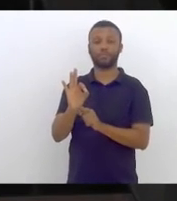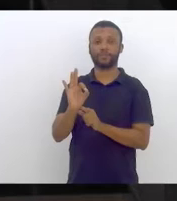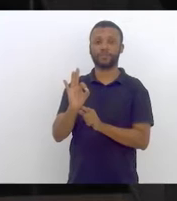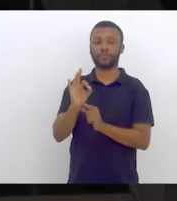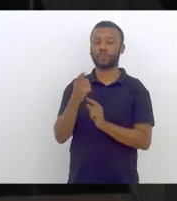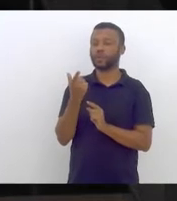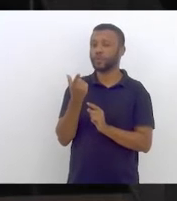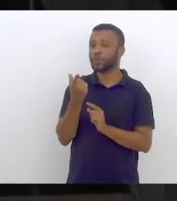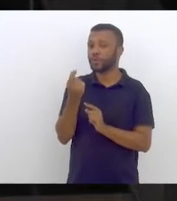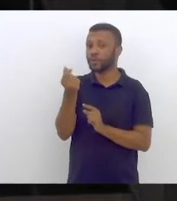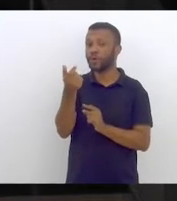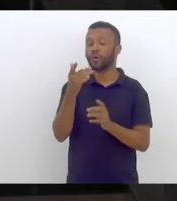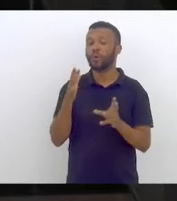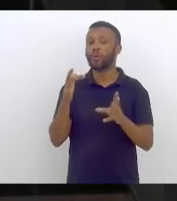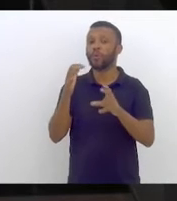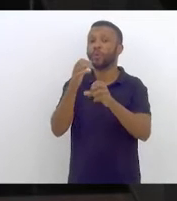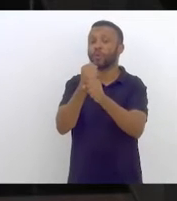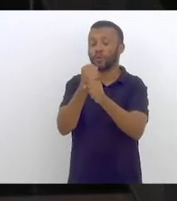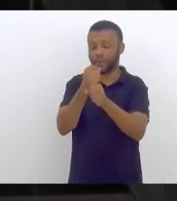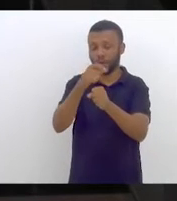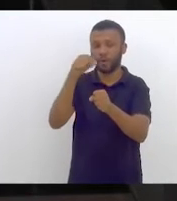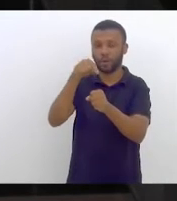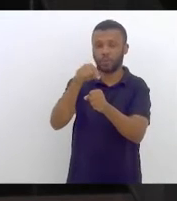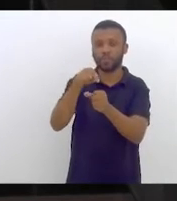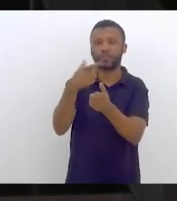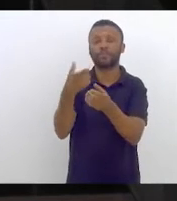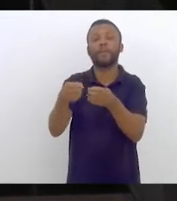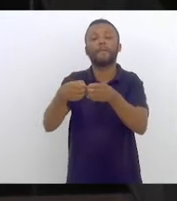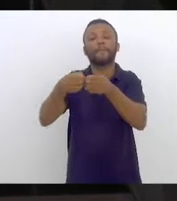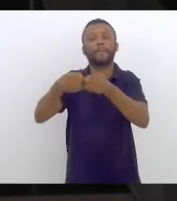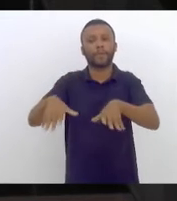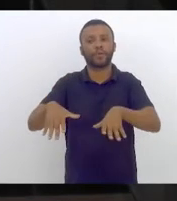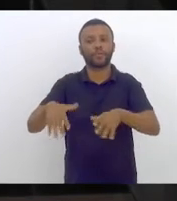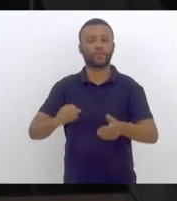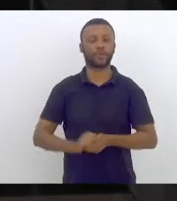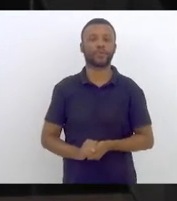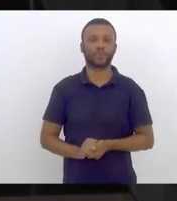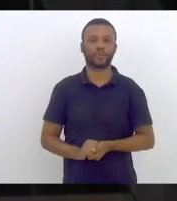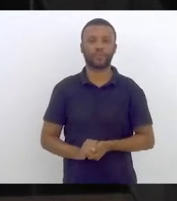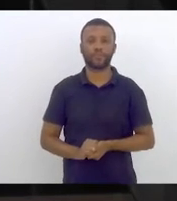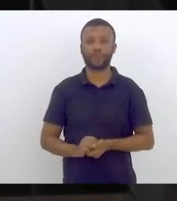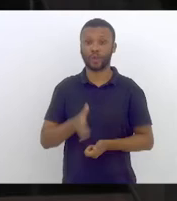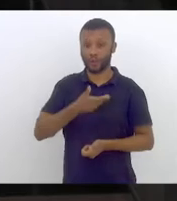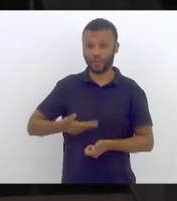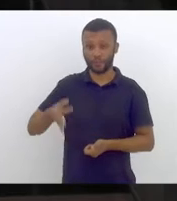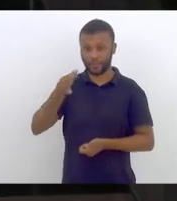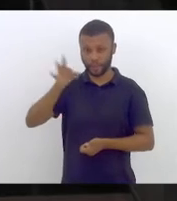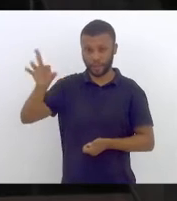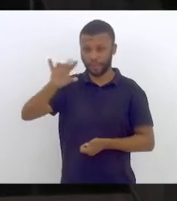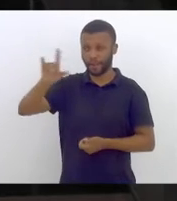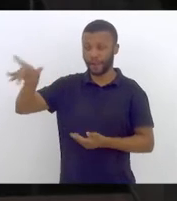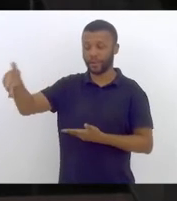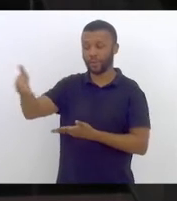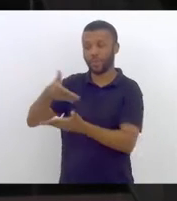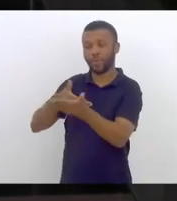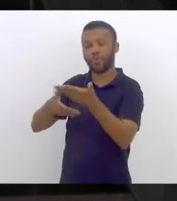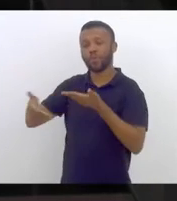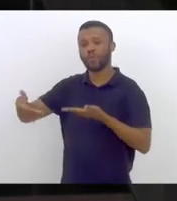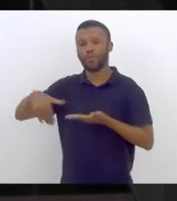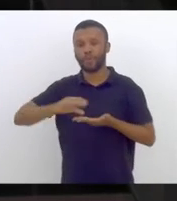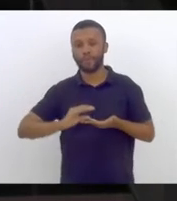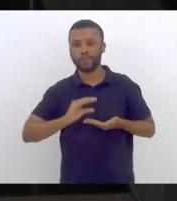do valor total da perda, ele fará a compensação. Ora,